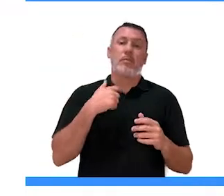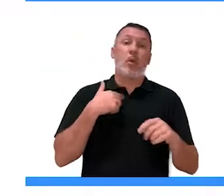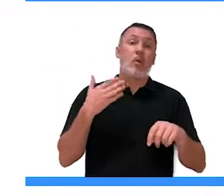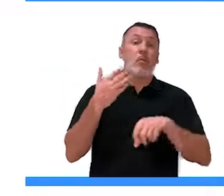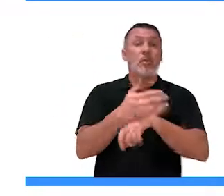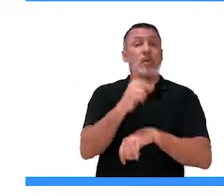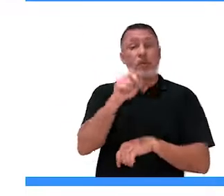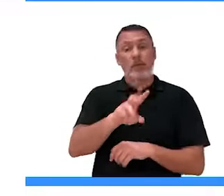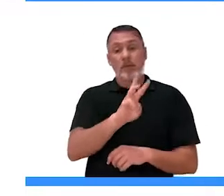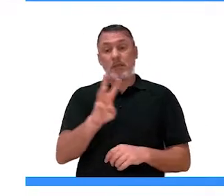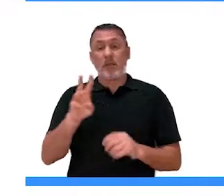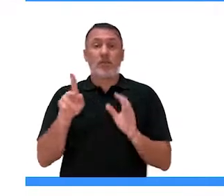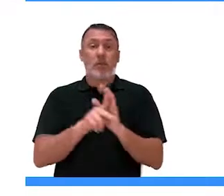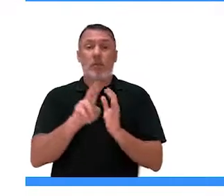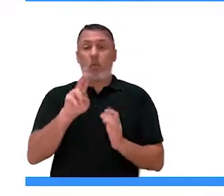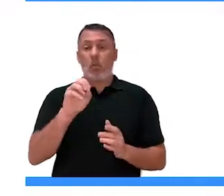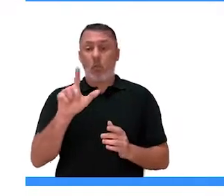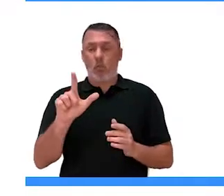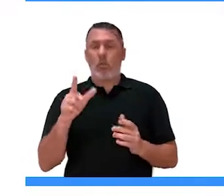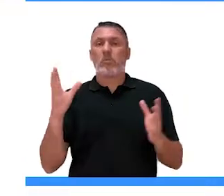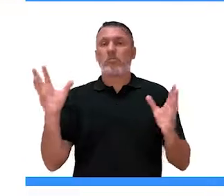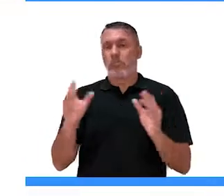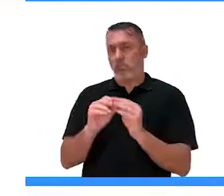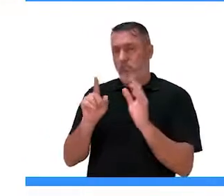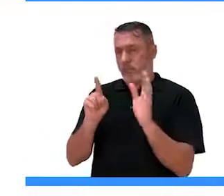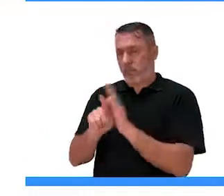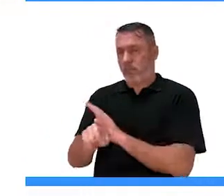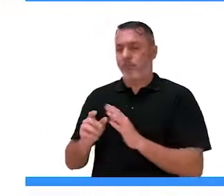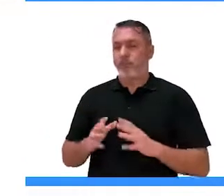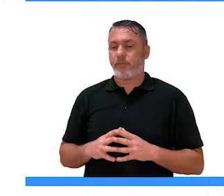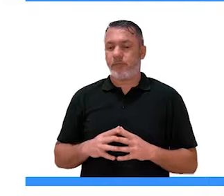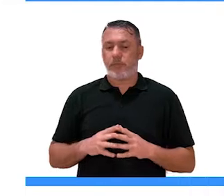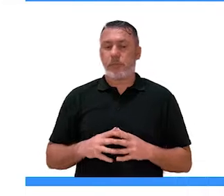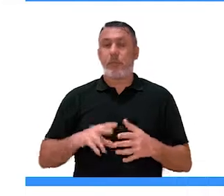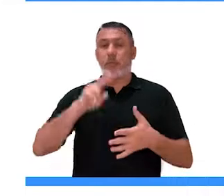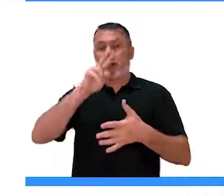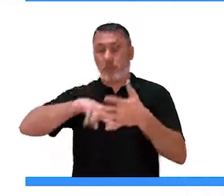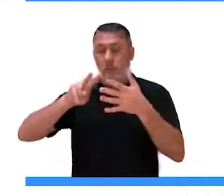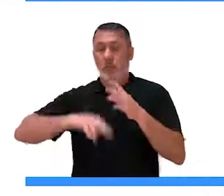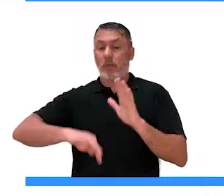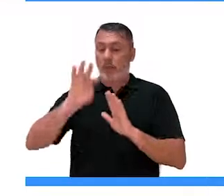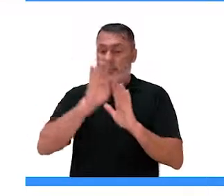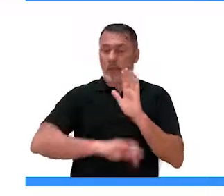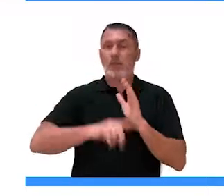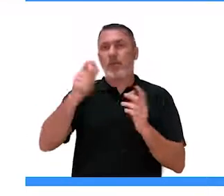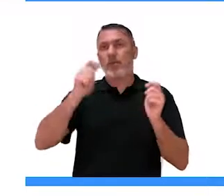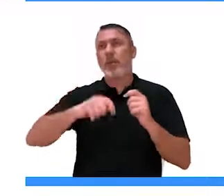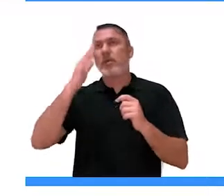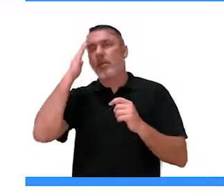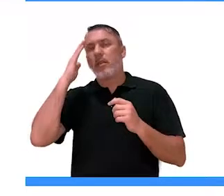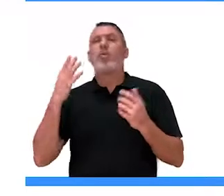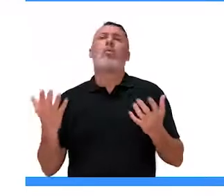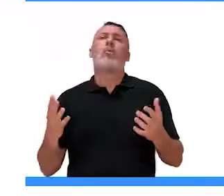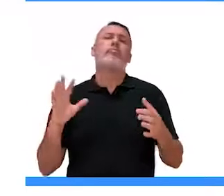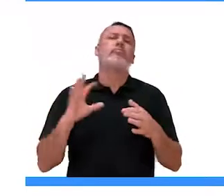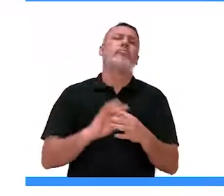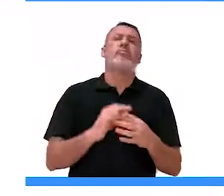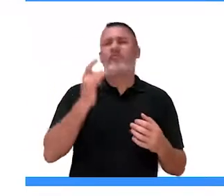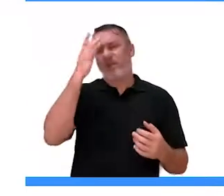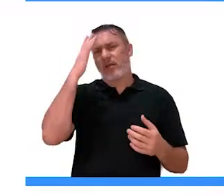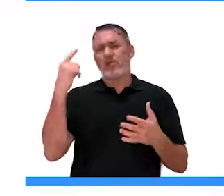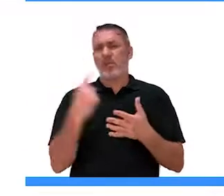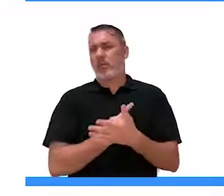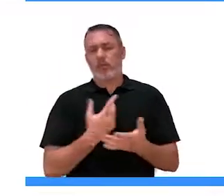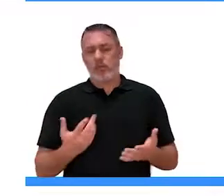da UOL. Vamos ver agora qual a pergunta. A leitura do texto permite ao leitor entrar em contato com, muito